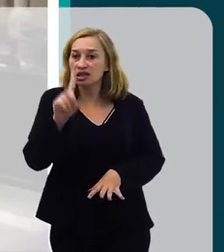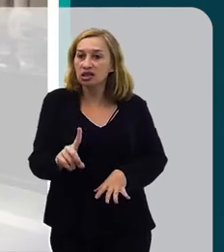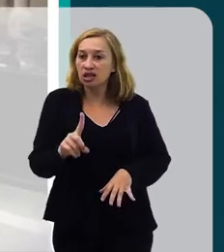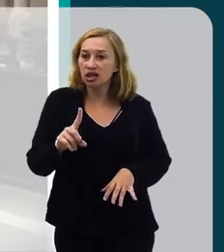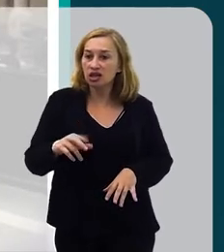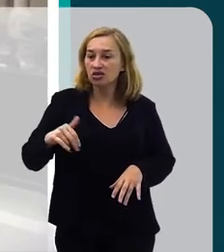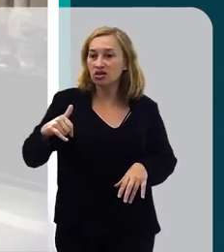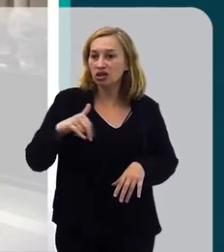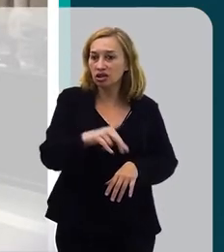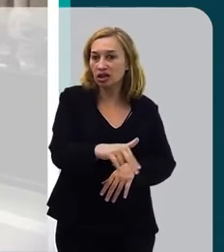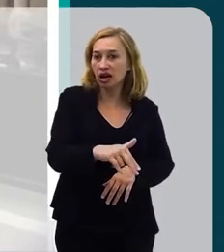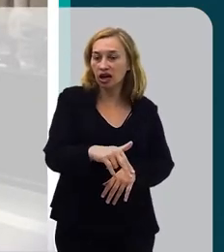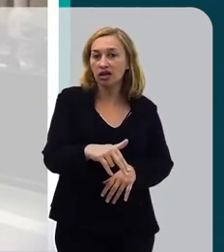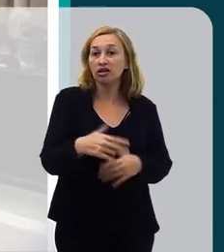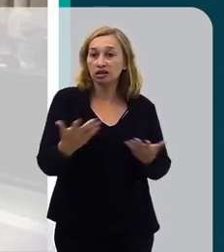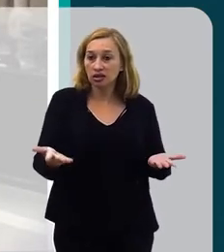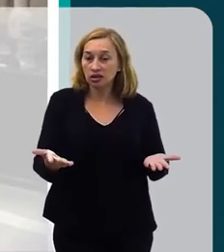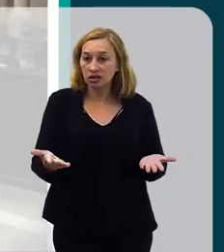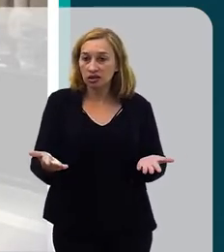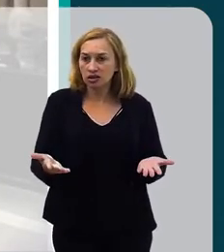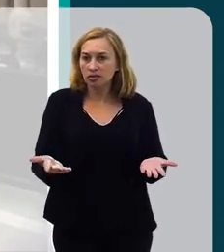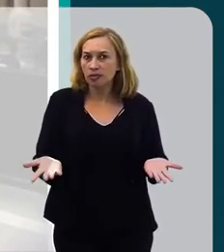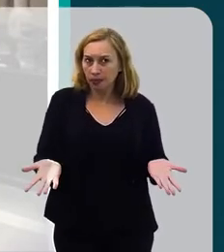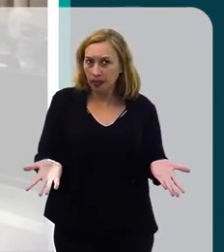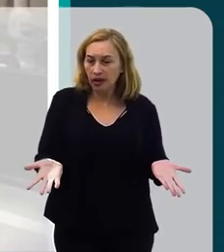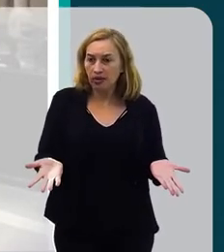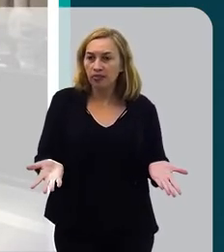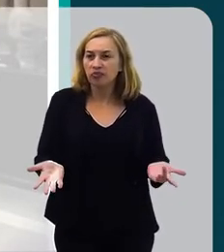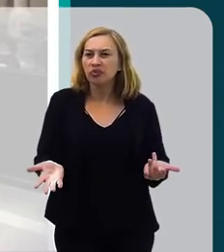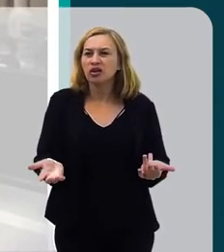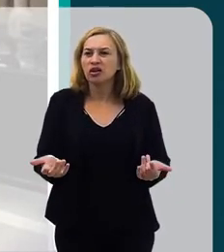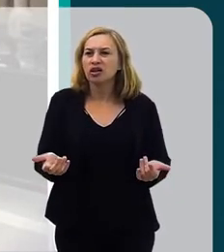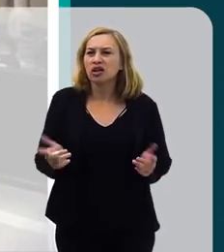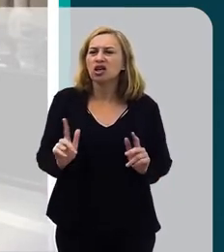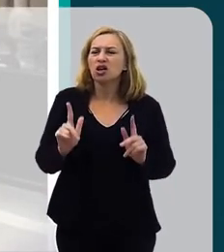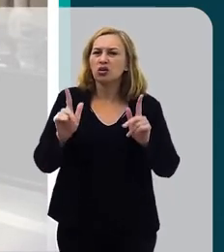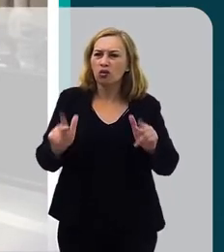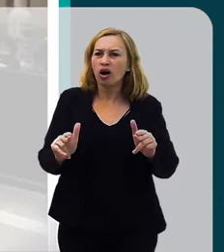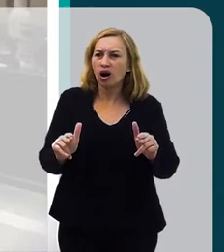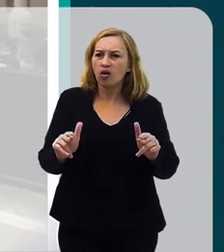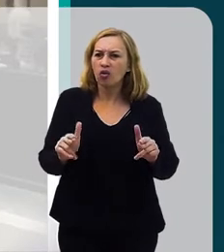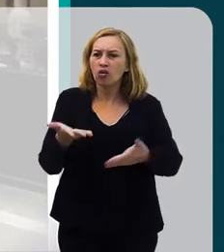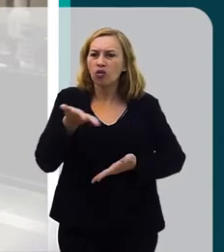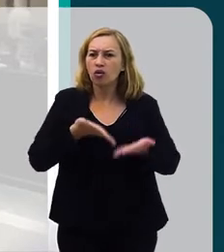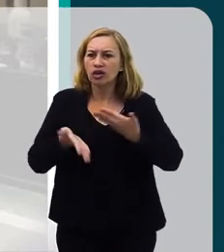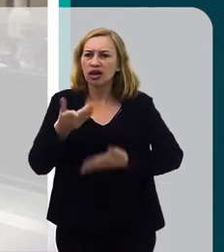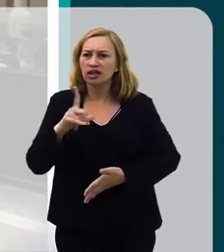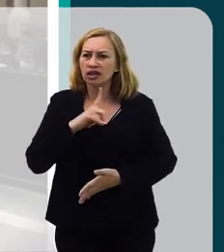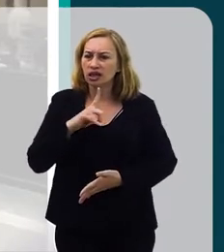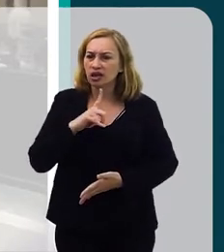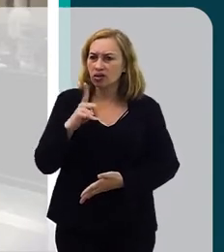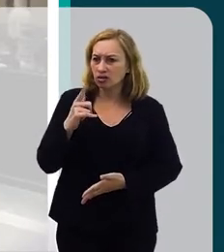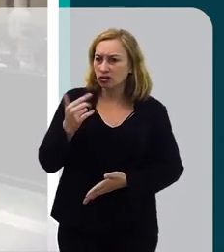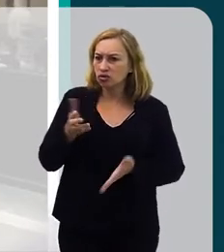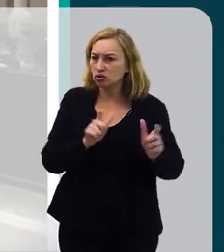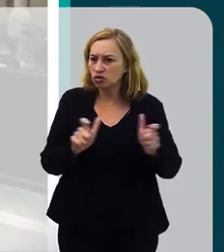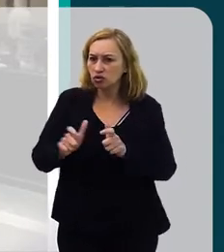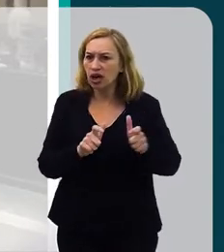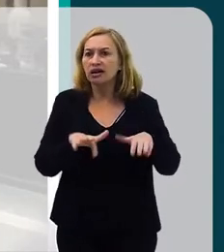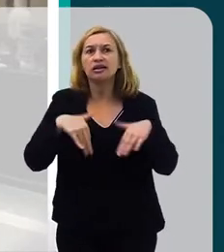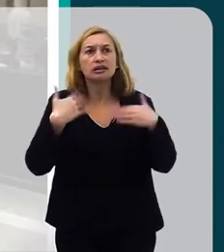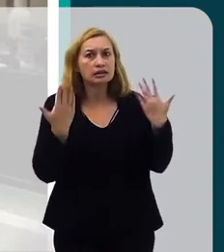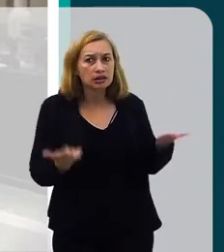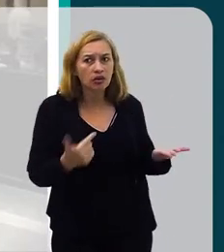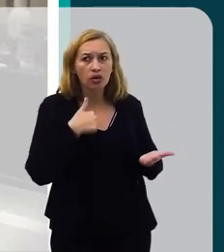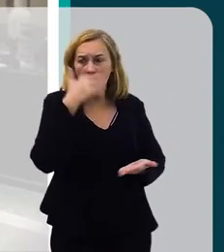né? Essa feminilidade em excesso, será que tem o mesmo tratamento que eu tenho nos